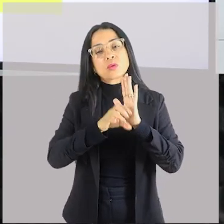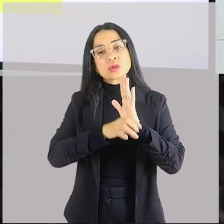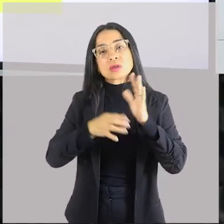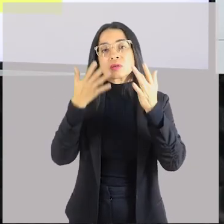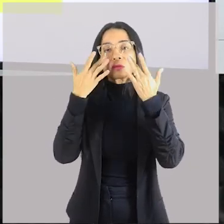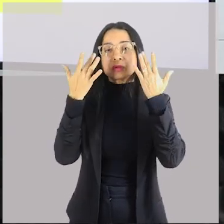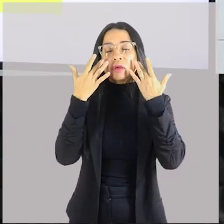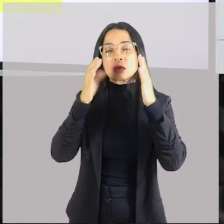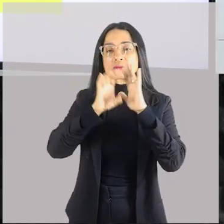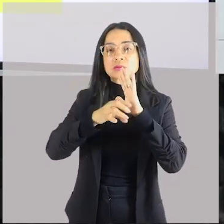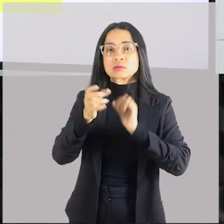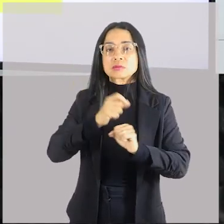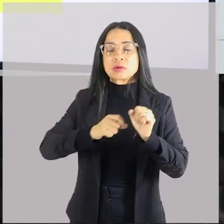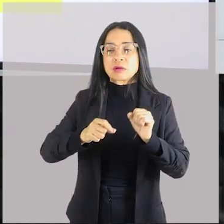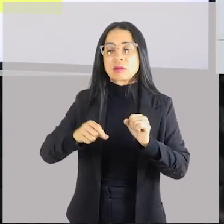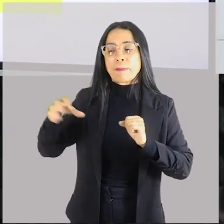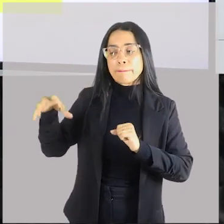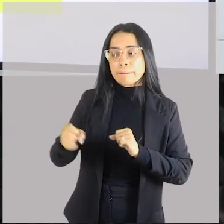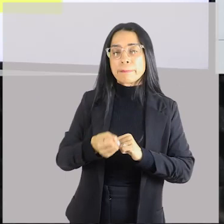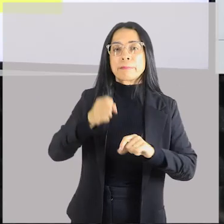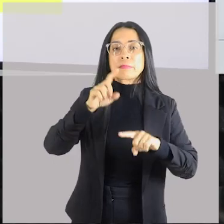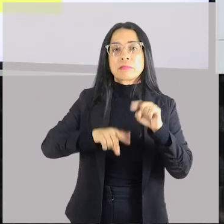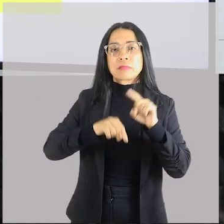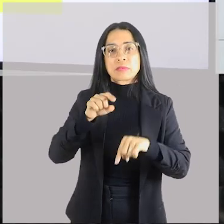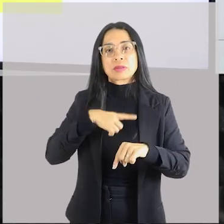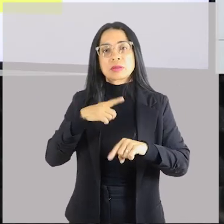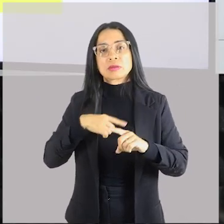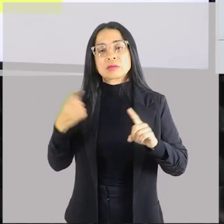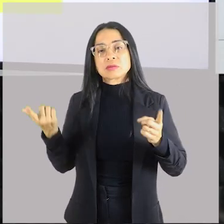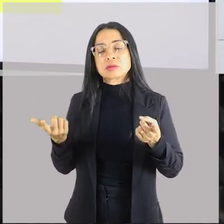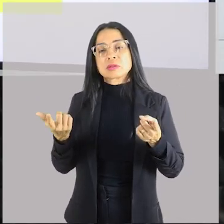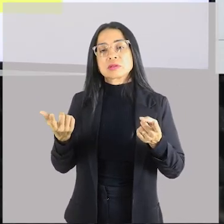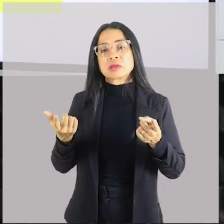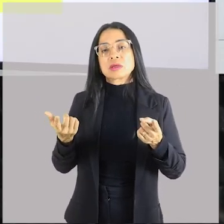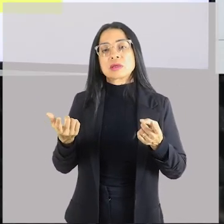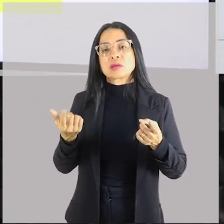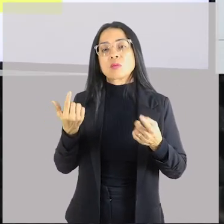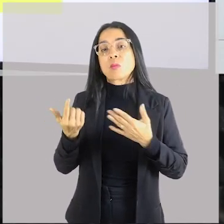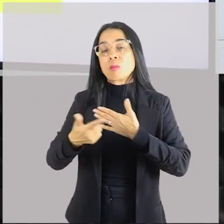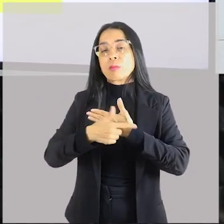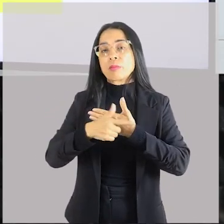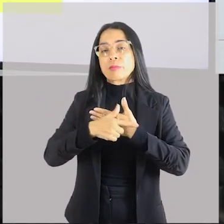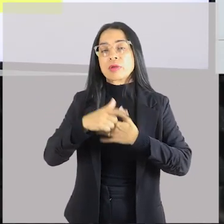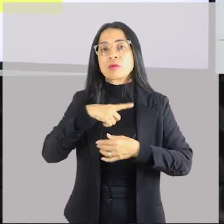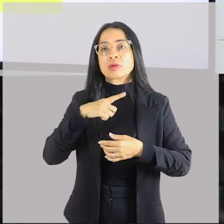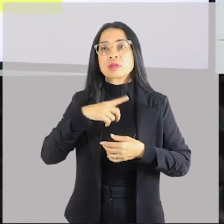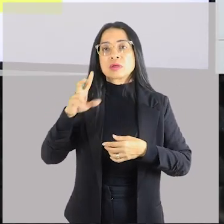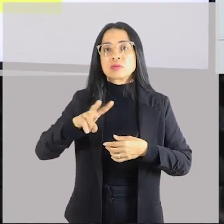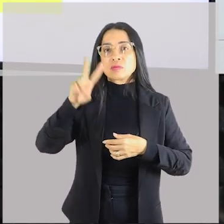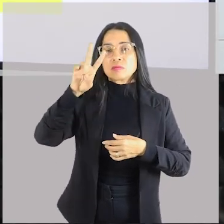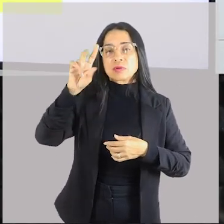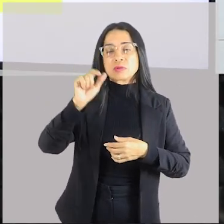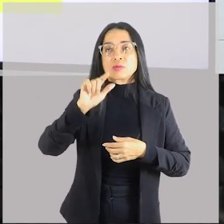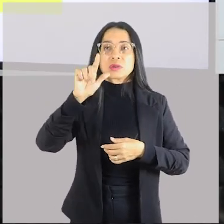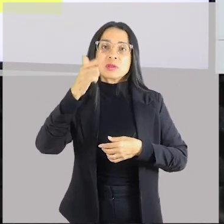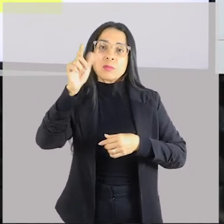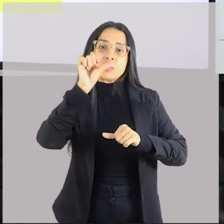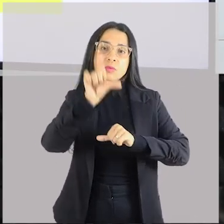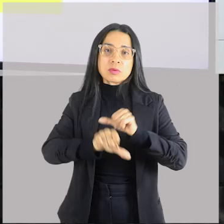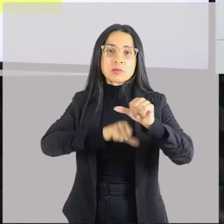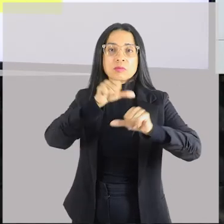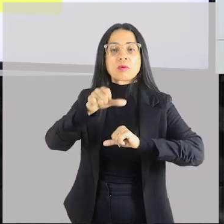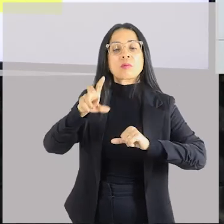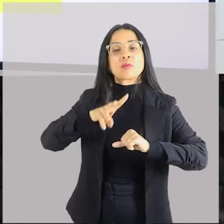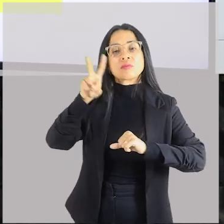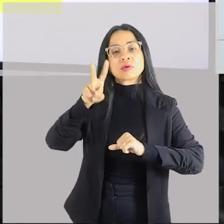mais ainda quando você pega um objeto que tem uma função que tem um valor específico e dá uma outra função para ele no caso da arte